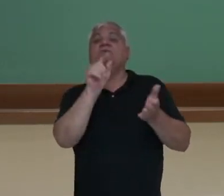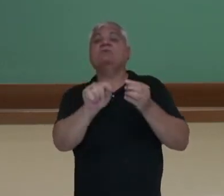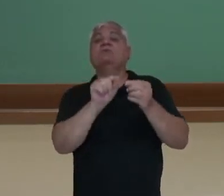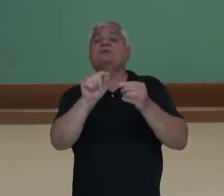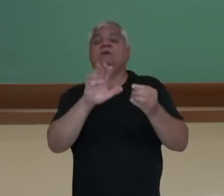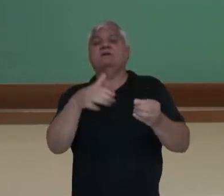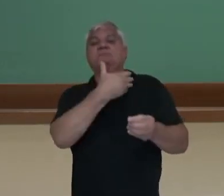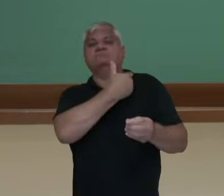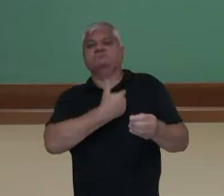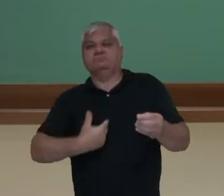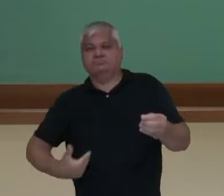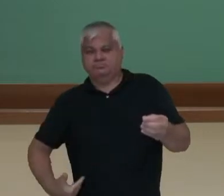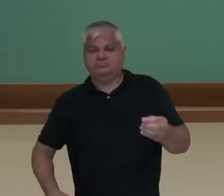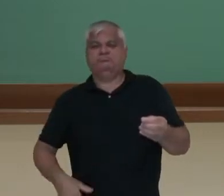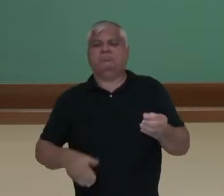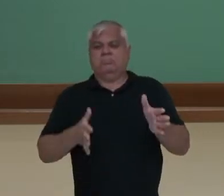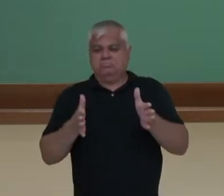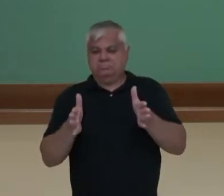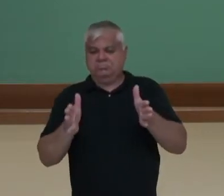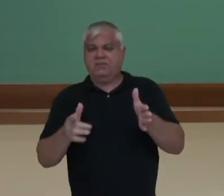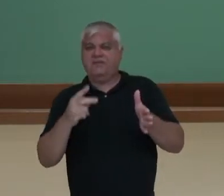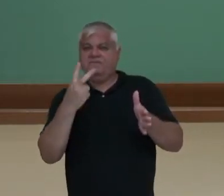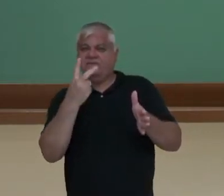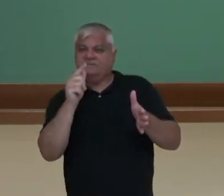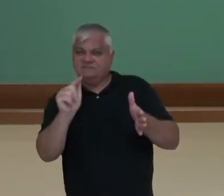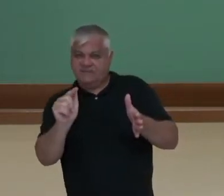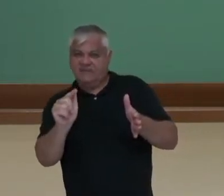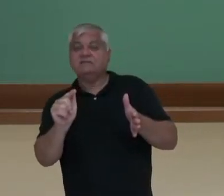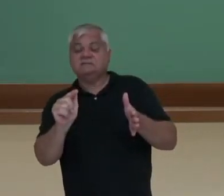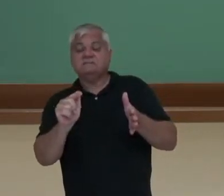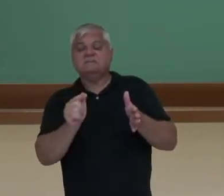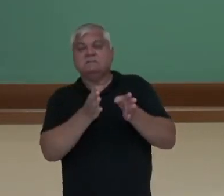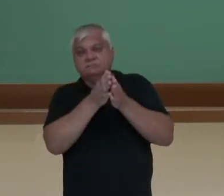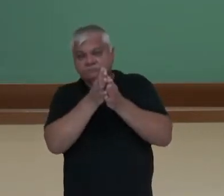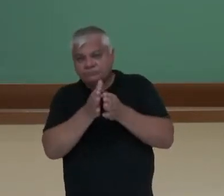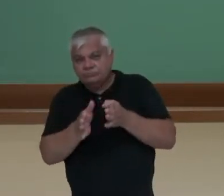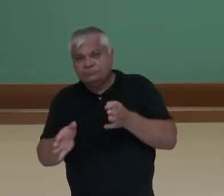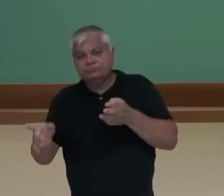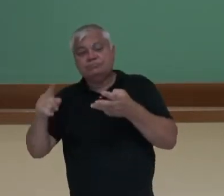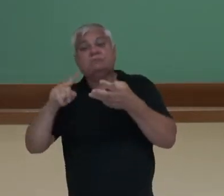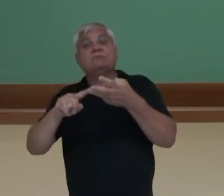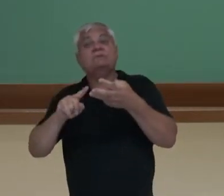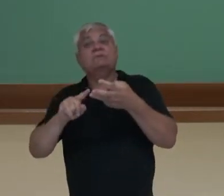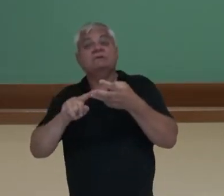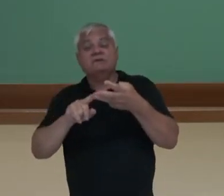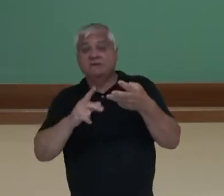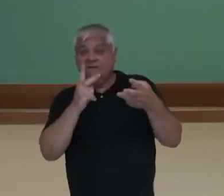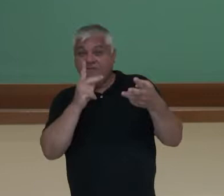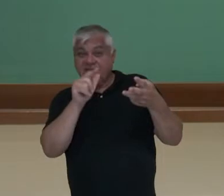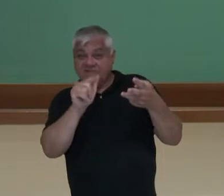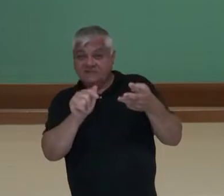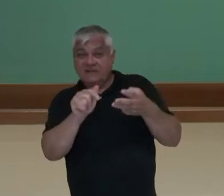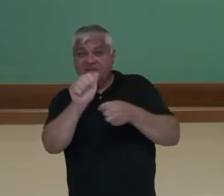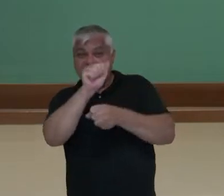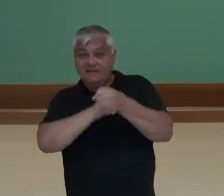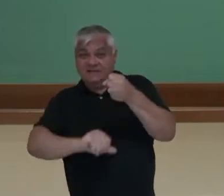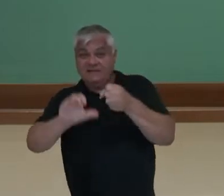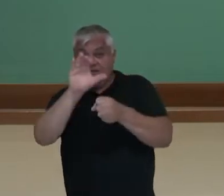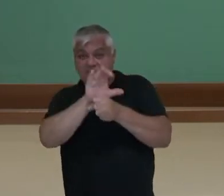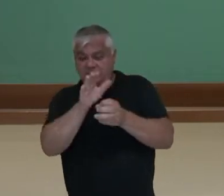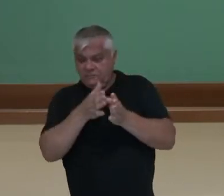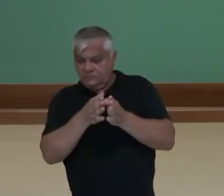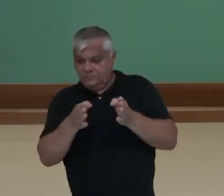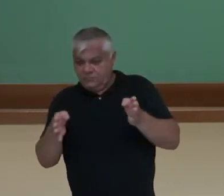se estende até o ano de 27 a.C., e aí, a partir do ano de 27 a.C. até